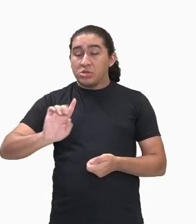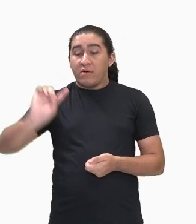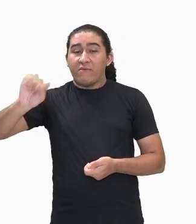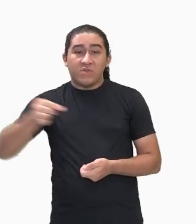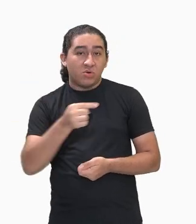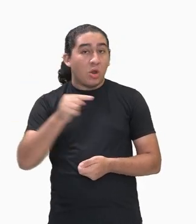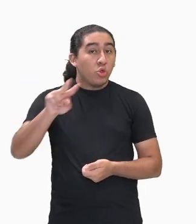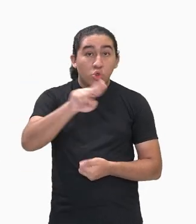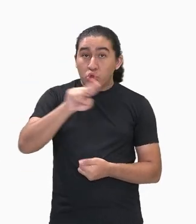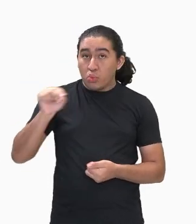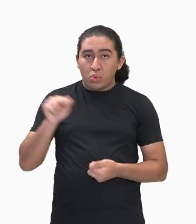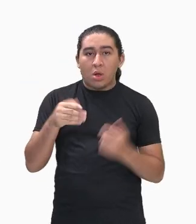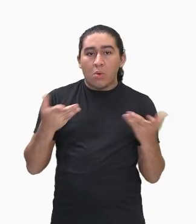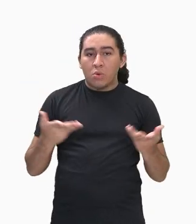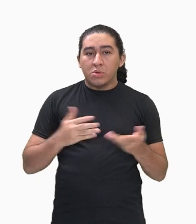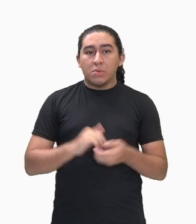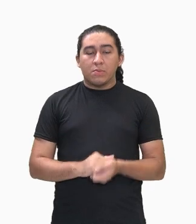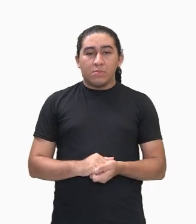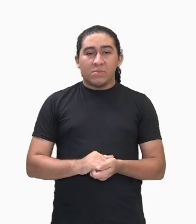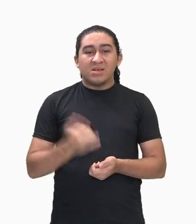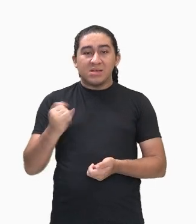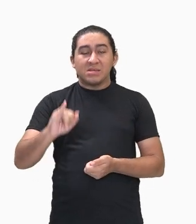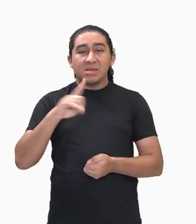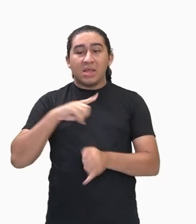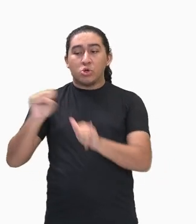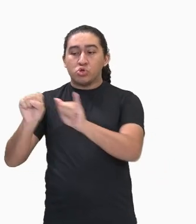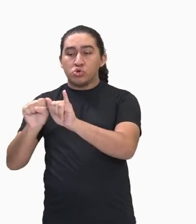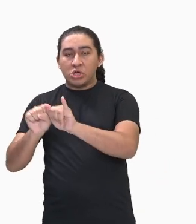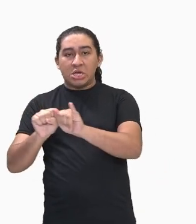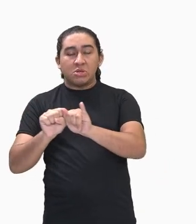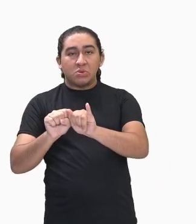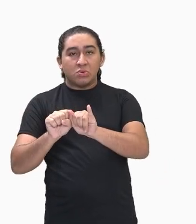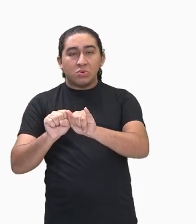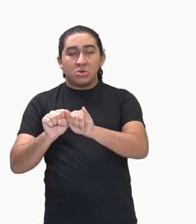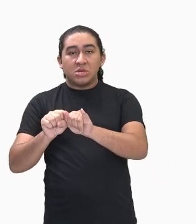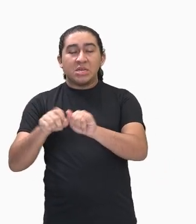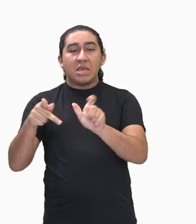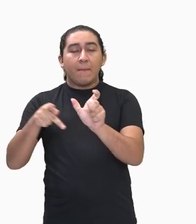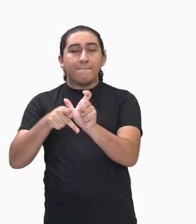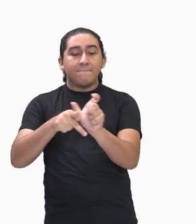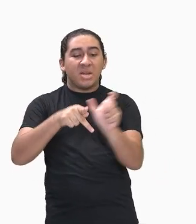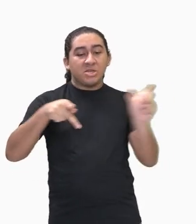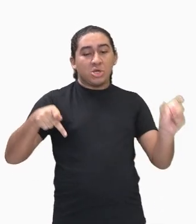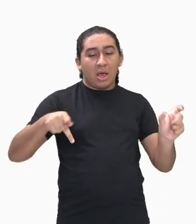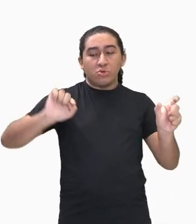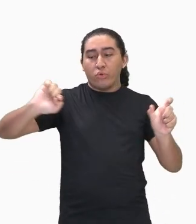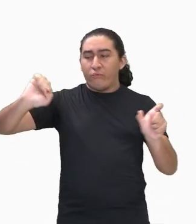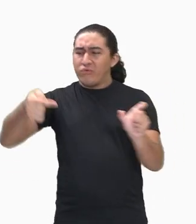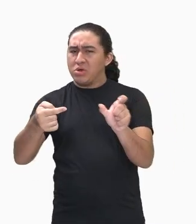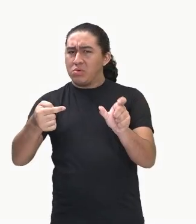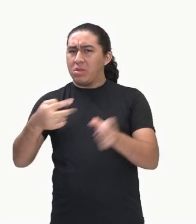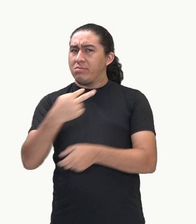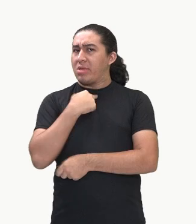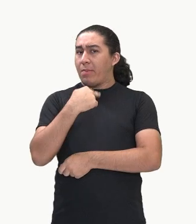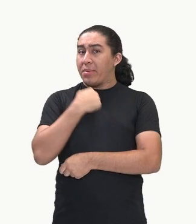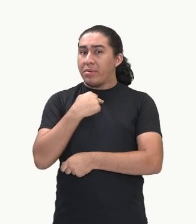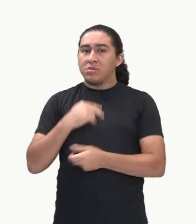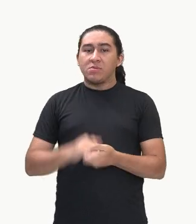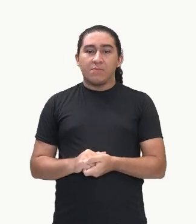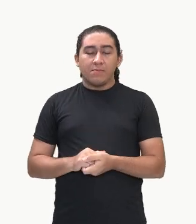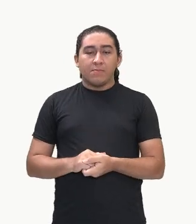de jeito nenhum? É entre sujeito e predicado. Veja só aqui,